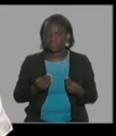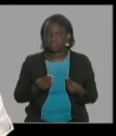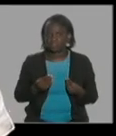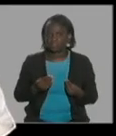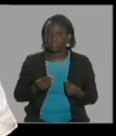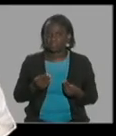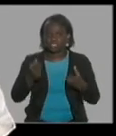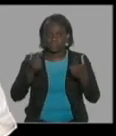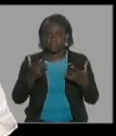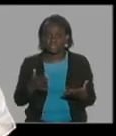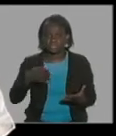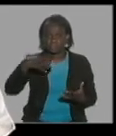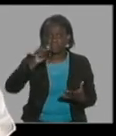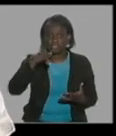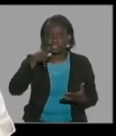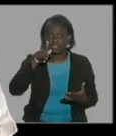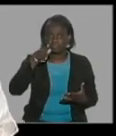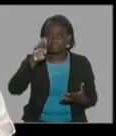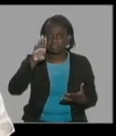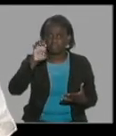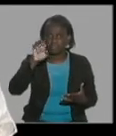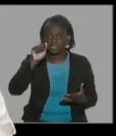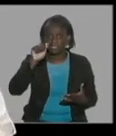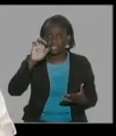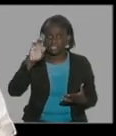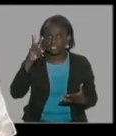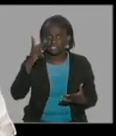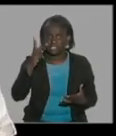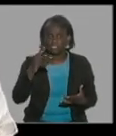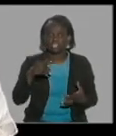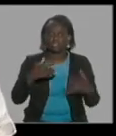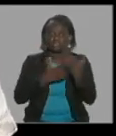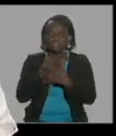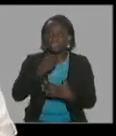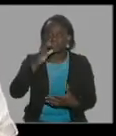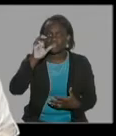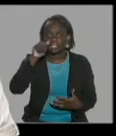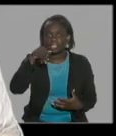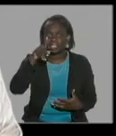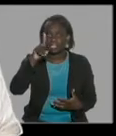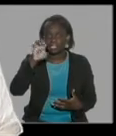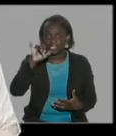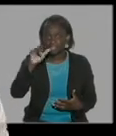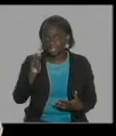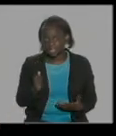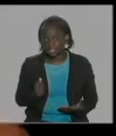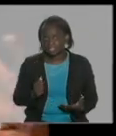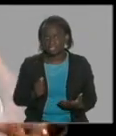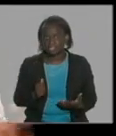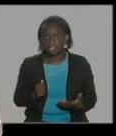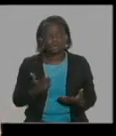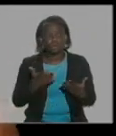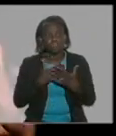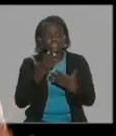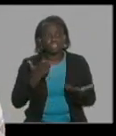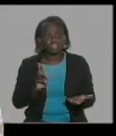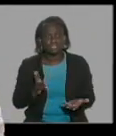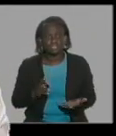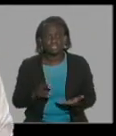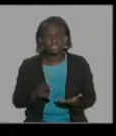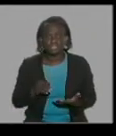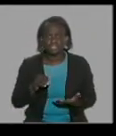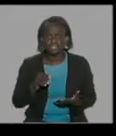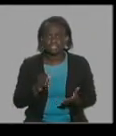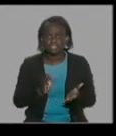mesmo. Vamos falar de Mangue Beat, vamos falar de uma música do Candeia, né? Que música do